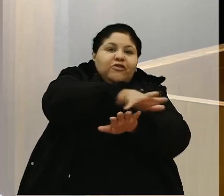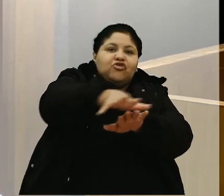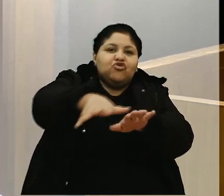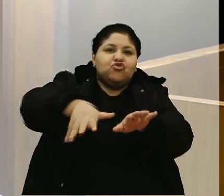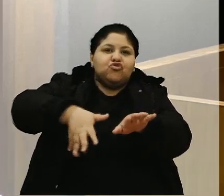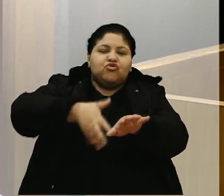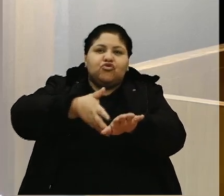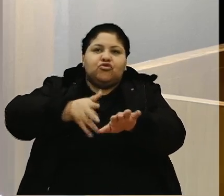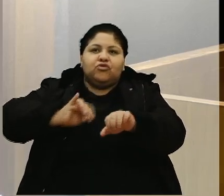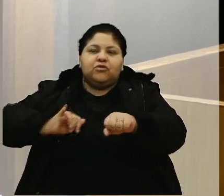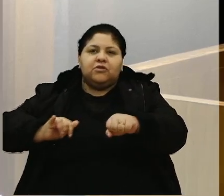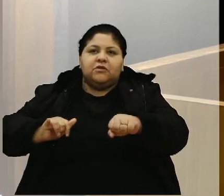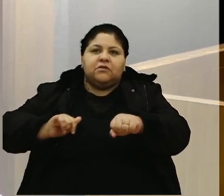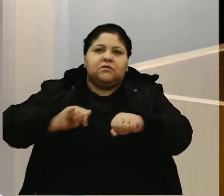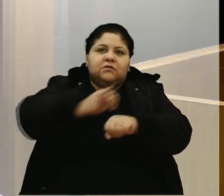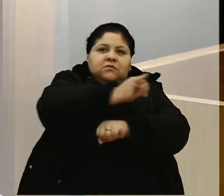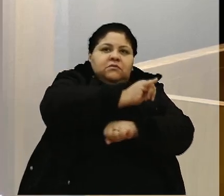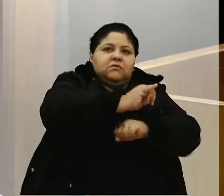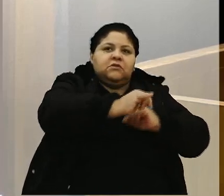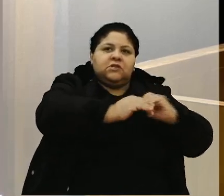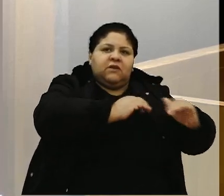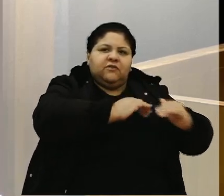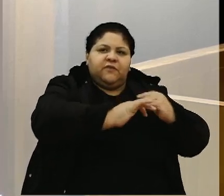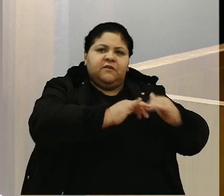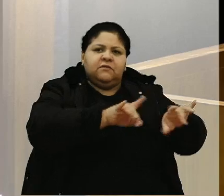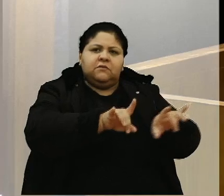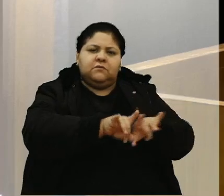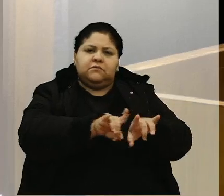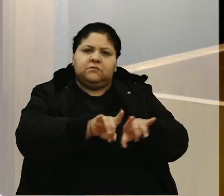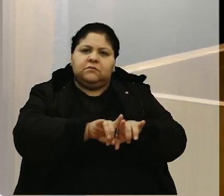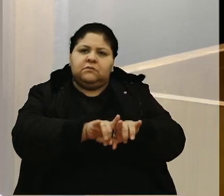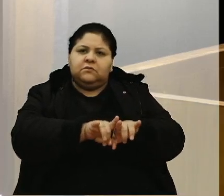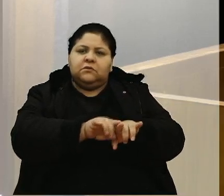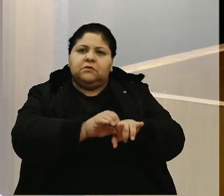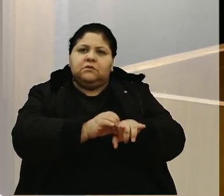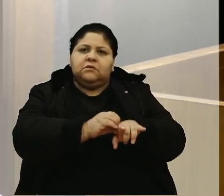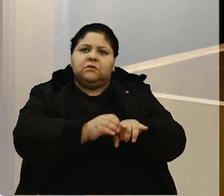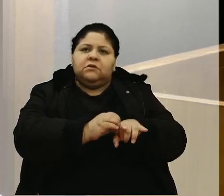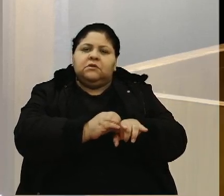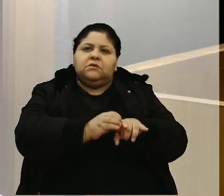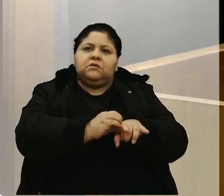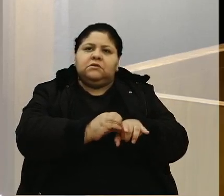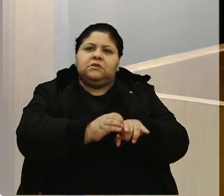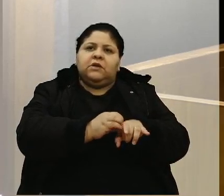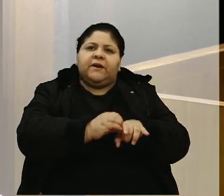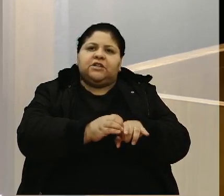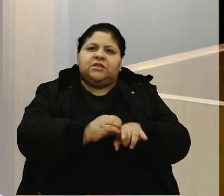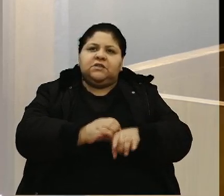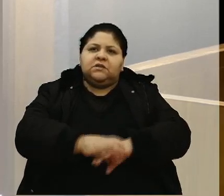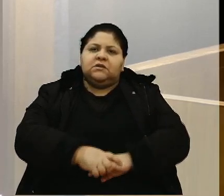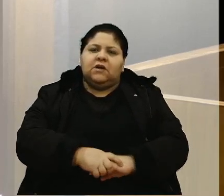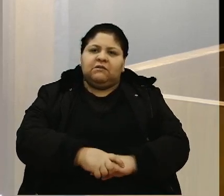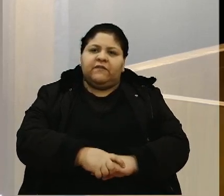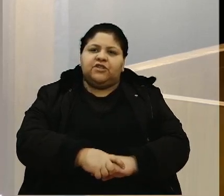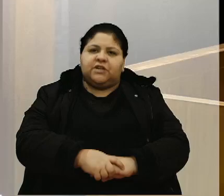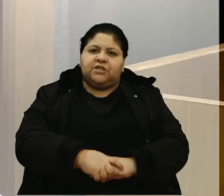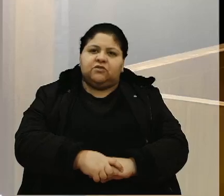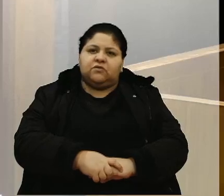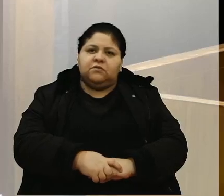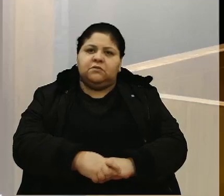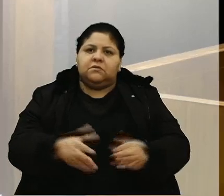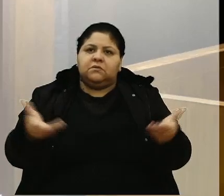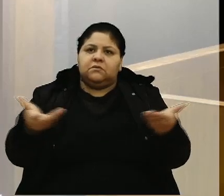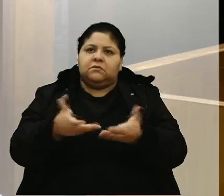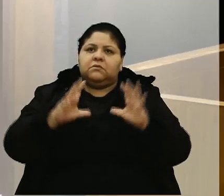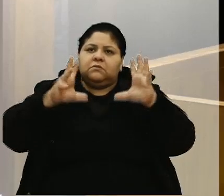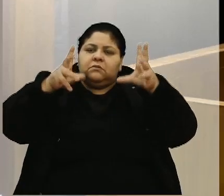está muito movimentado, e eu quero fazer, né, um apontamento importante. Com todas as chuvas que